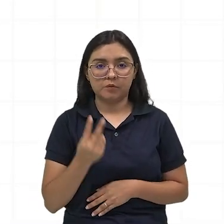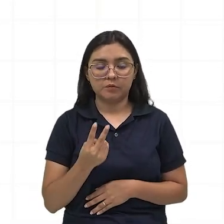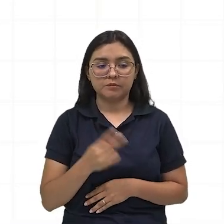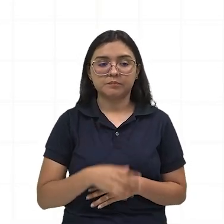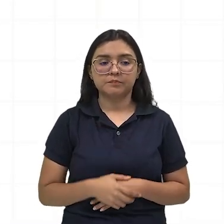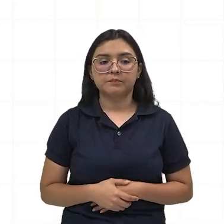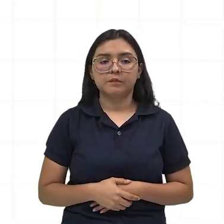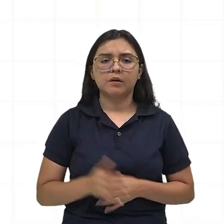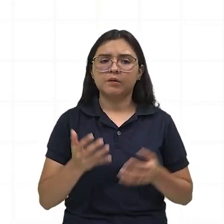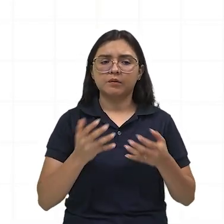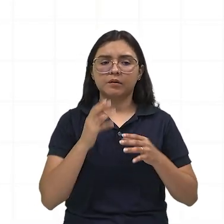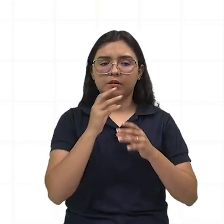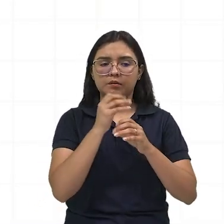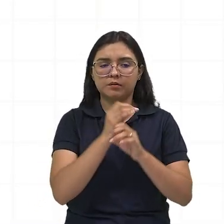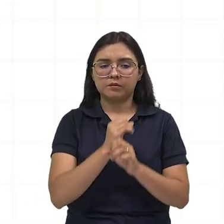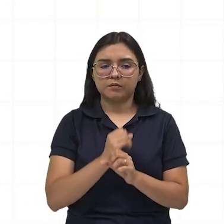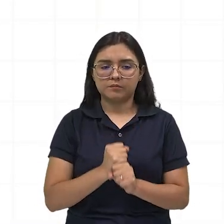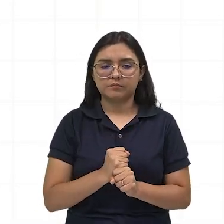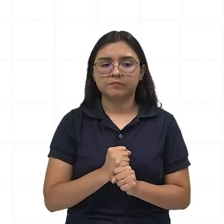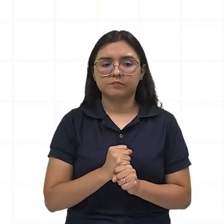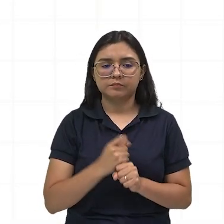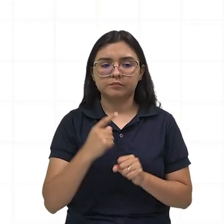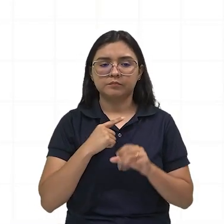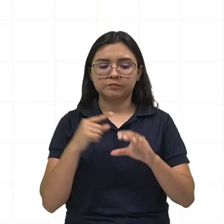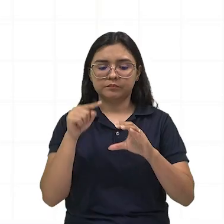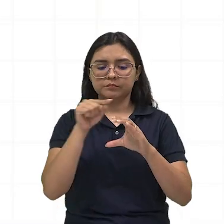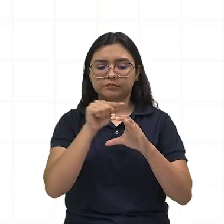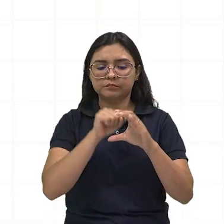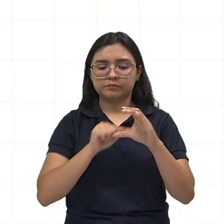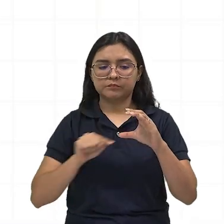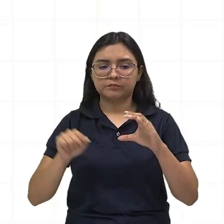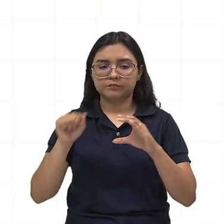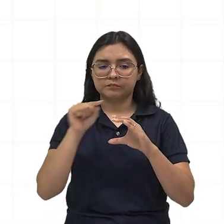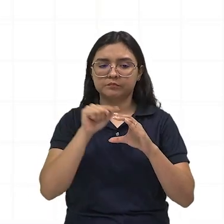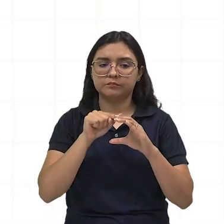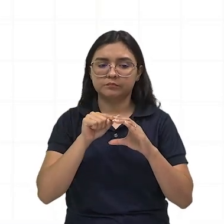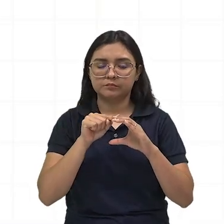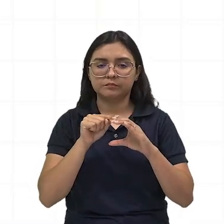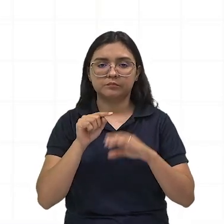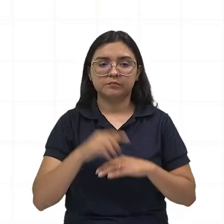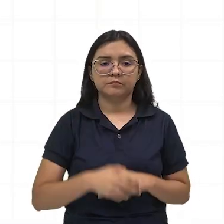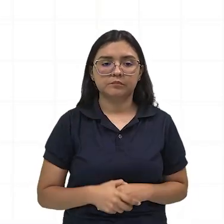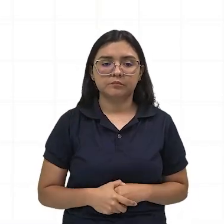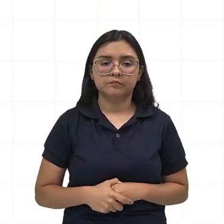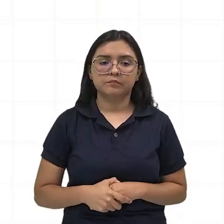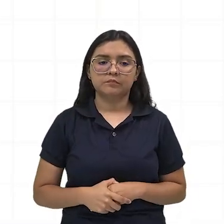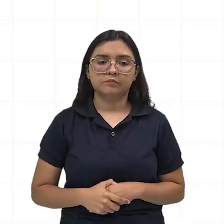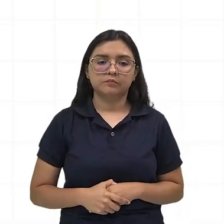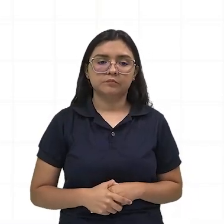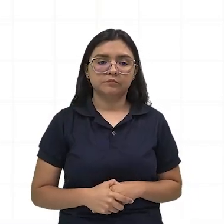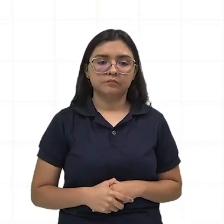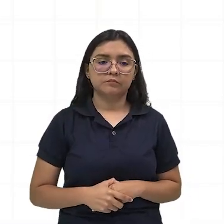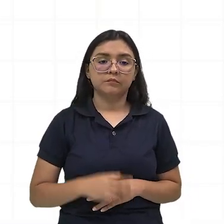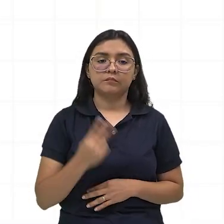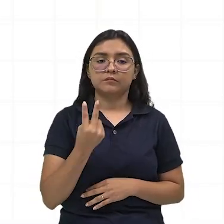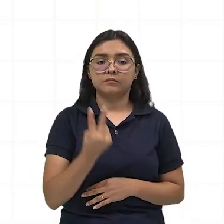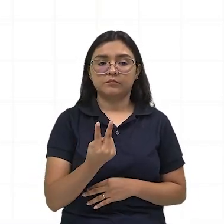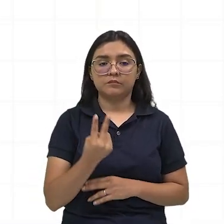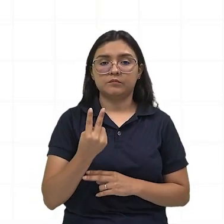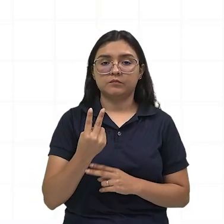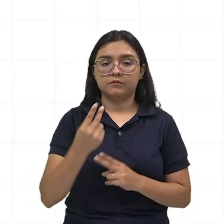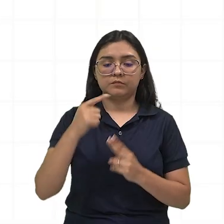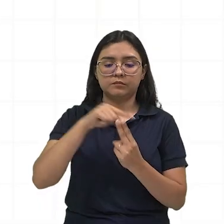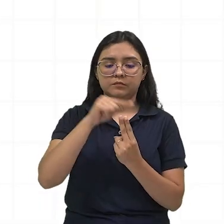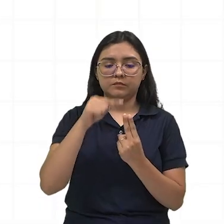Eu quero calcular o comprimento de uma circunferência, certo? Que ela é dada por